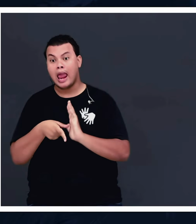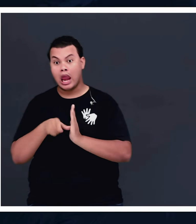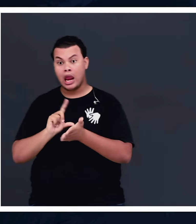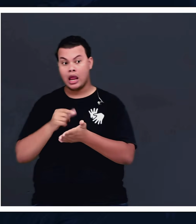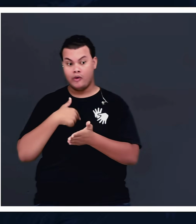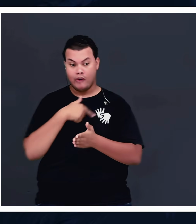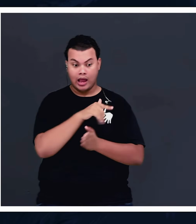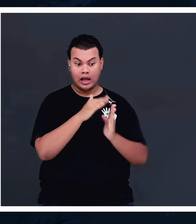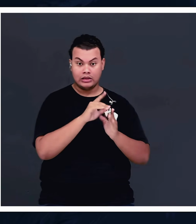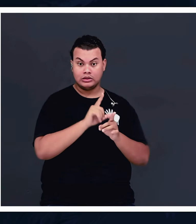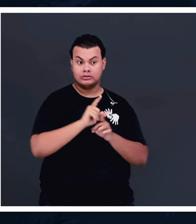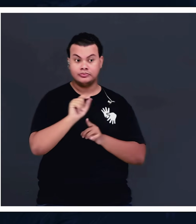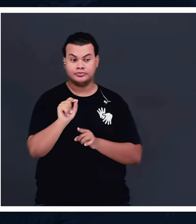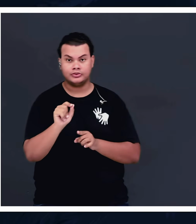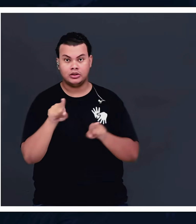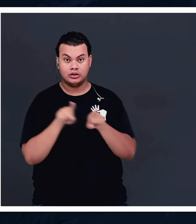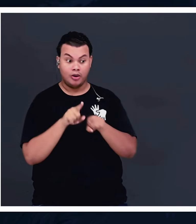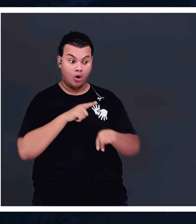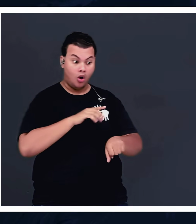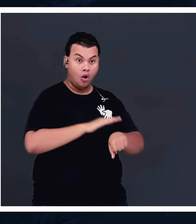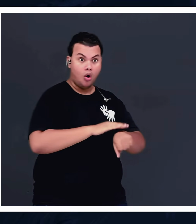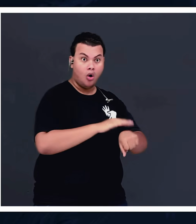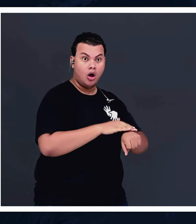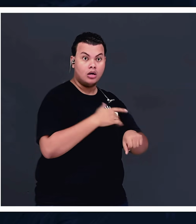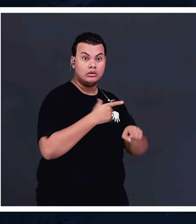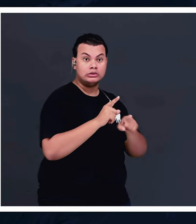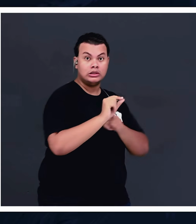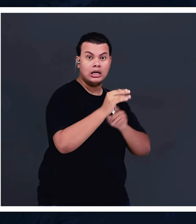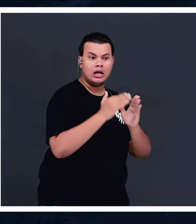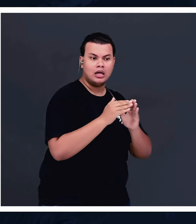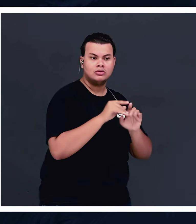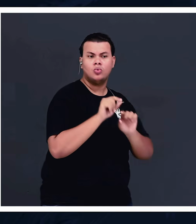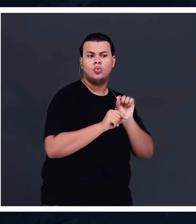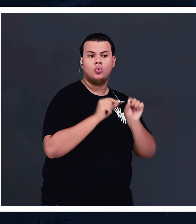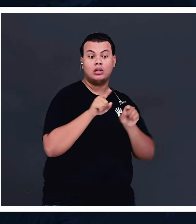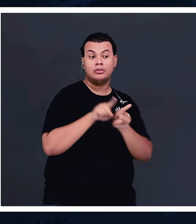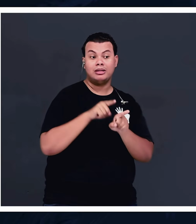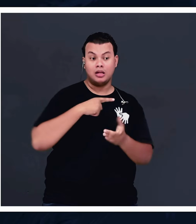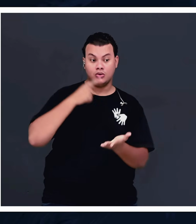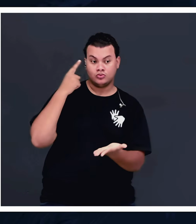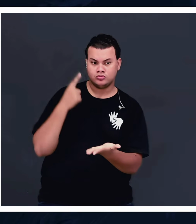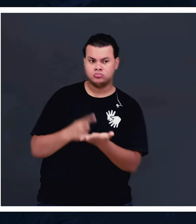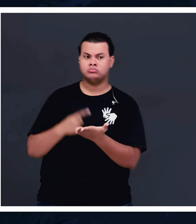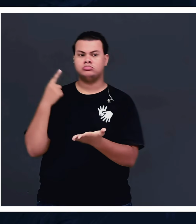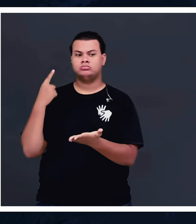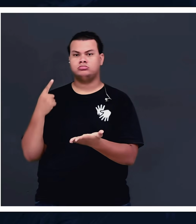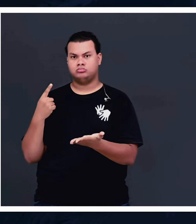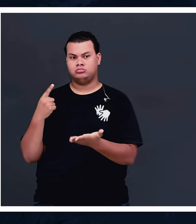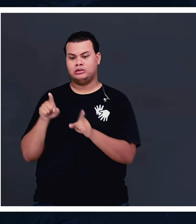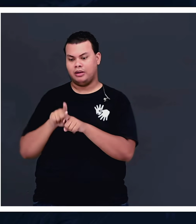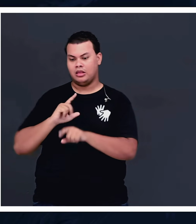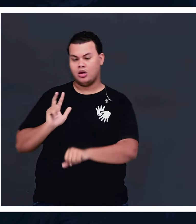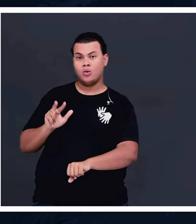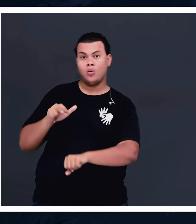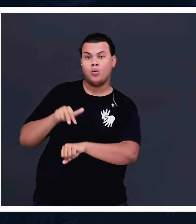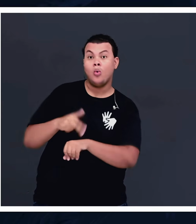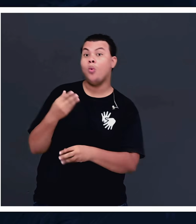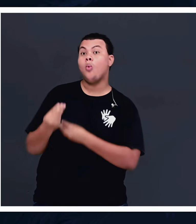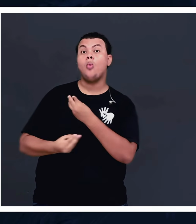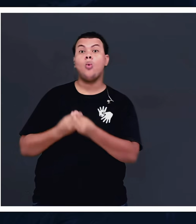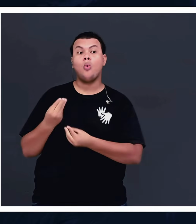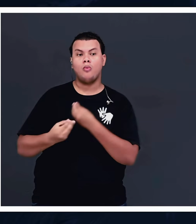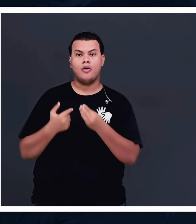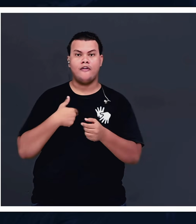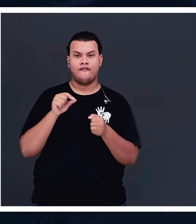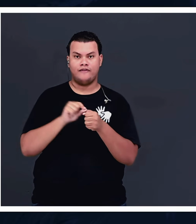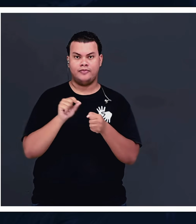casa, a hora de sair, sabe? O compromisso, a atitude no momento de sair de casa